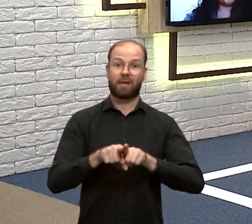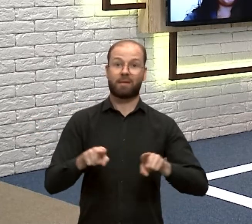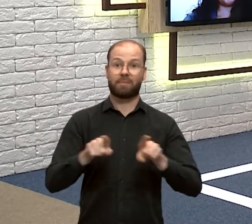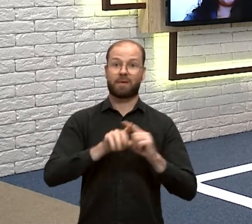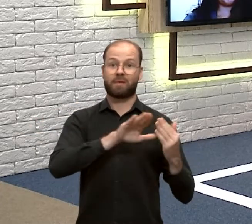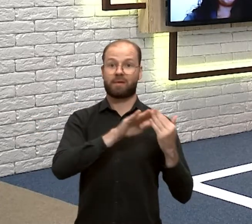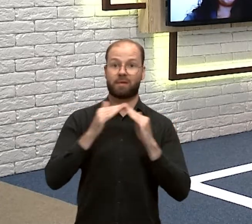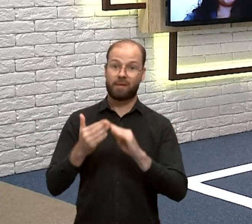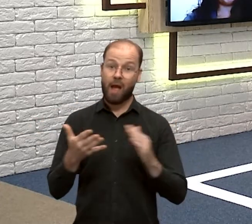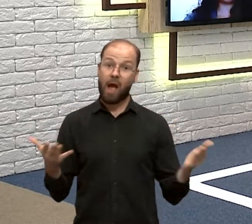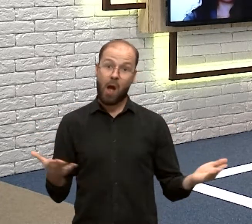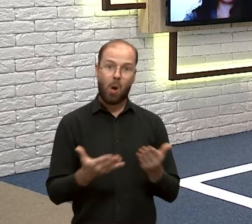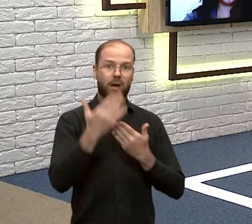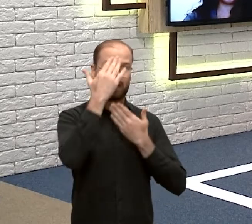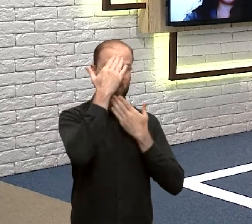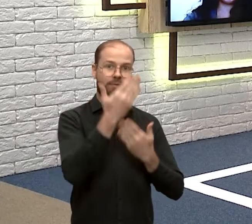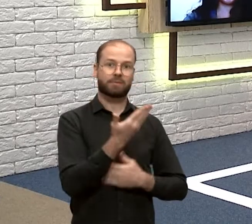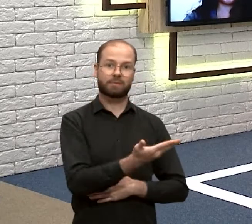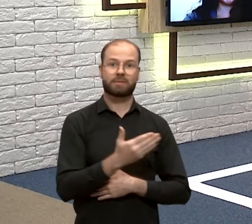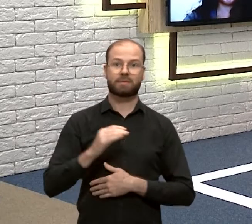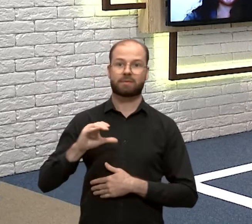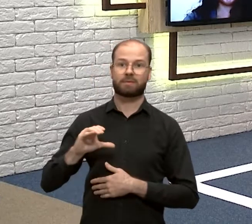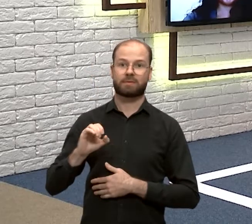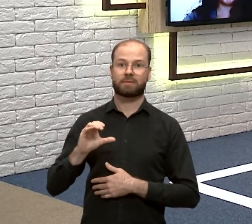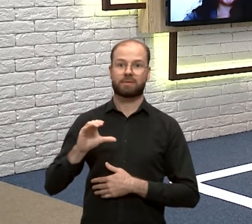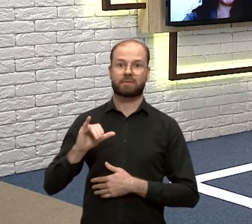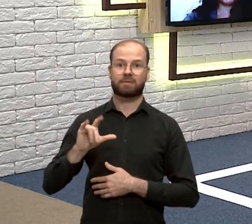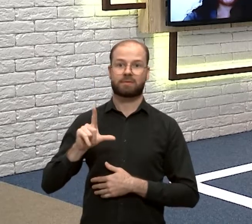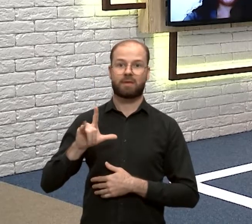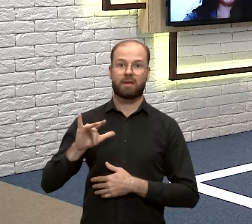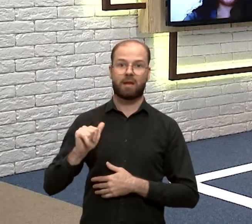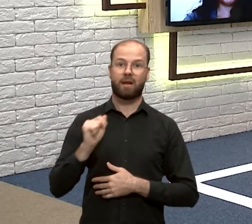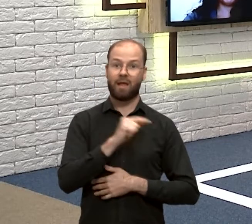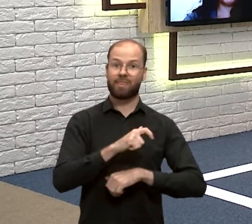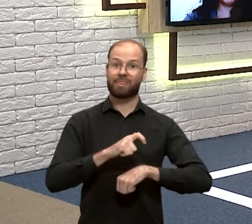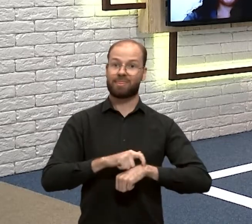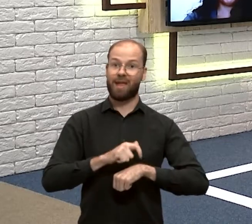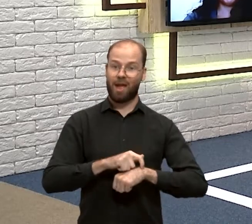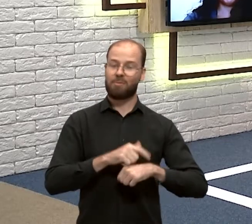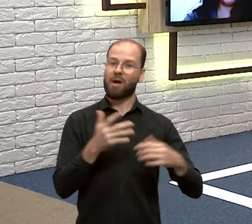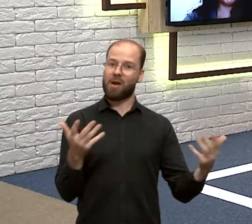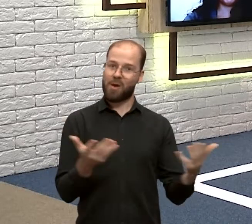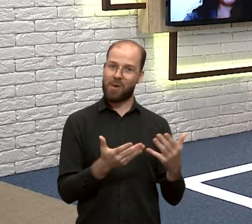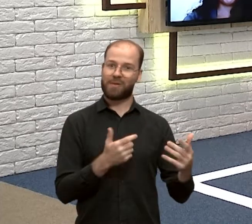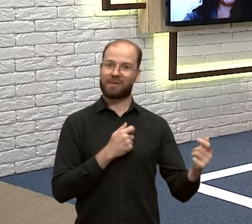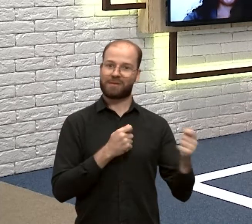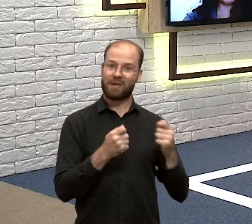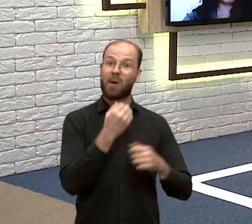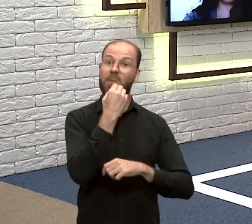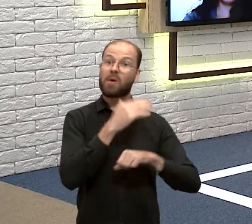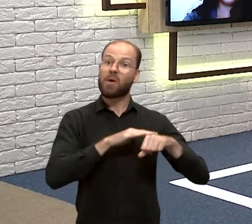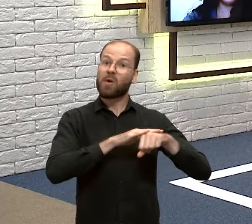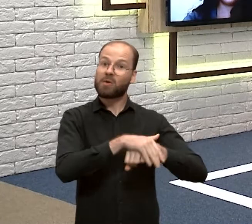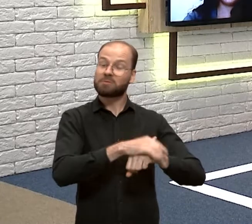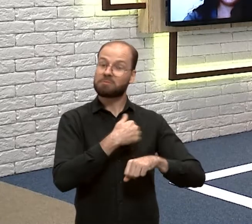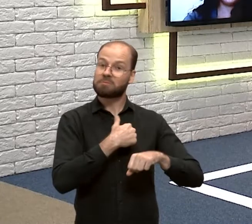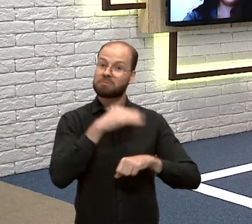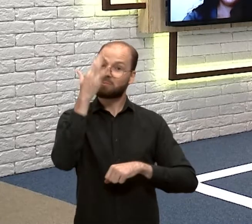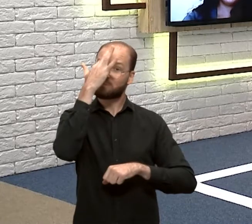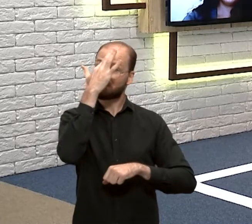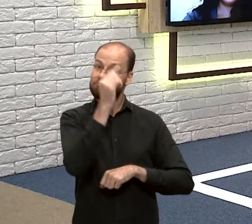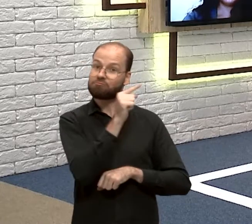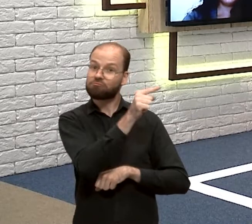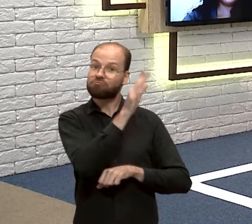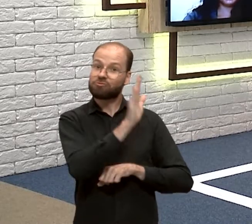agradecer a Cecília por disponibilizar esse tempo com a gente. Boa noite para você, né, Cecília? Acredito que aí você já esteja à